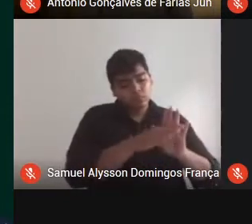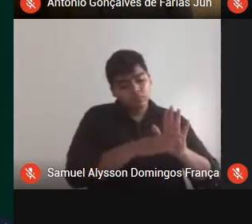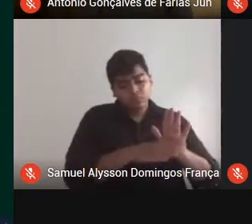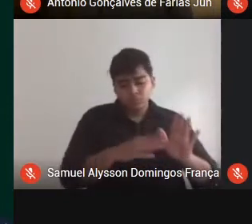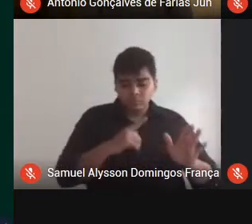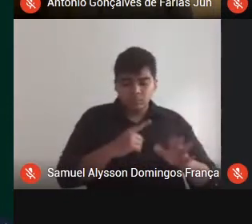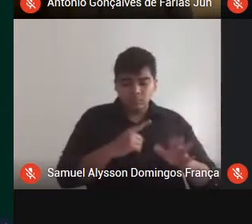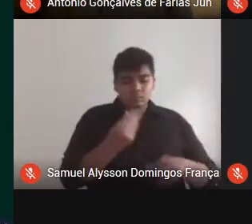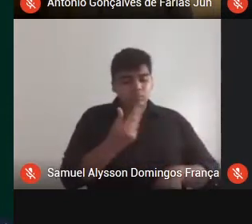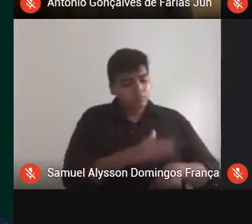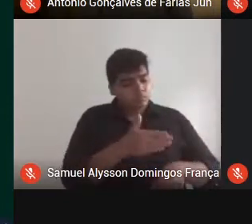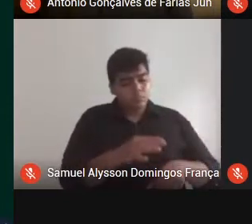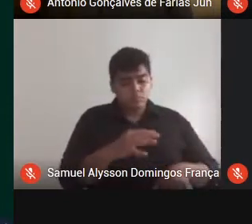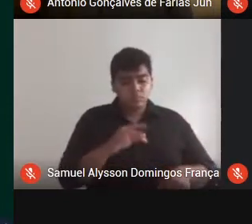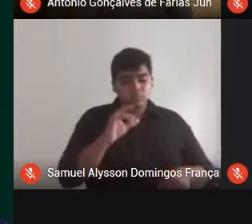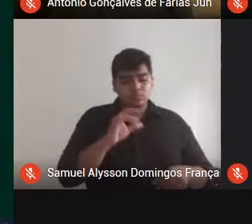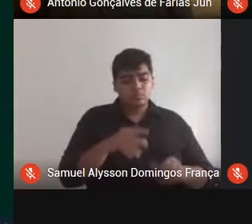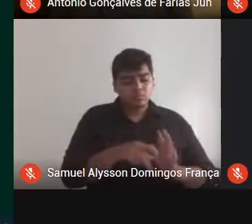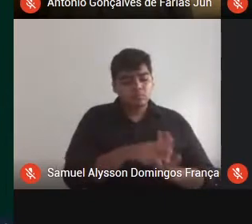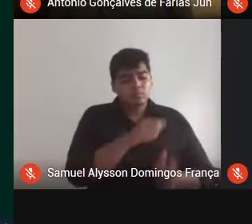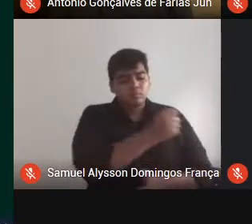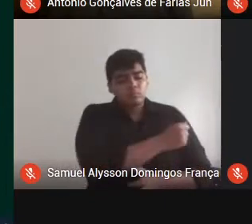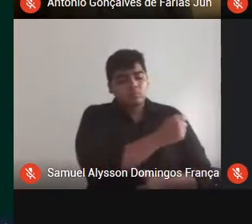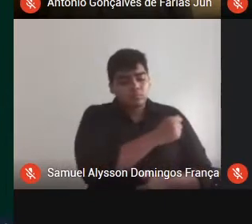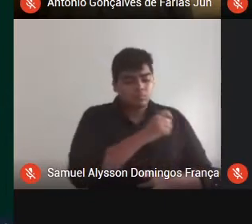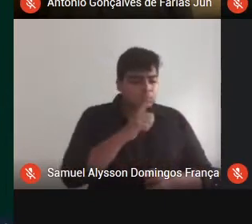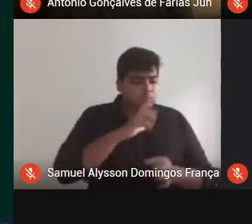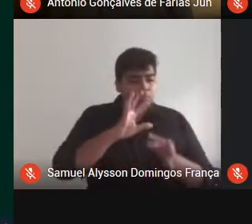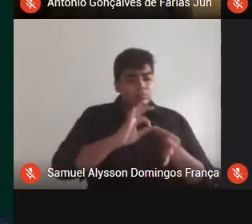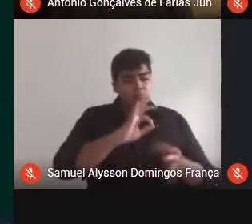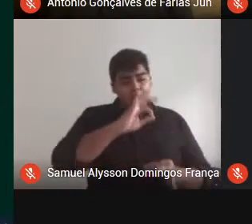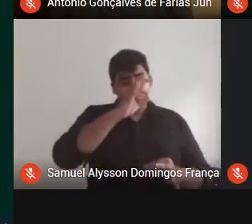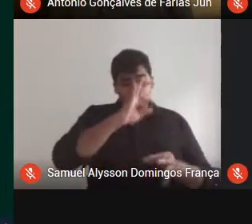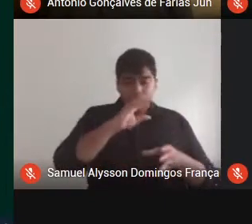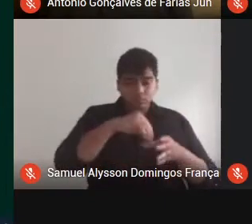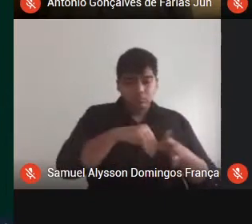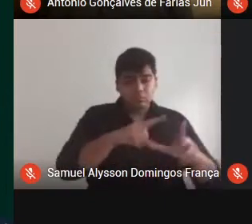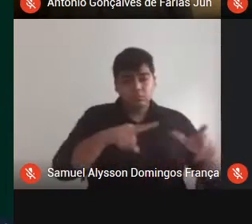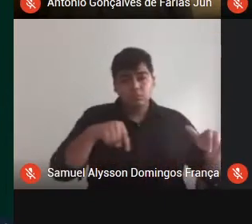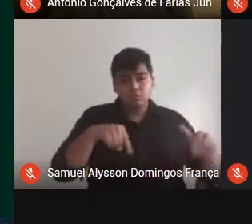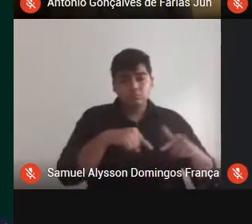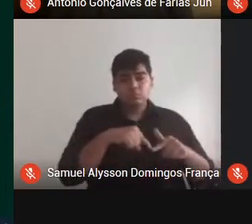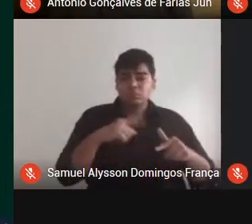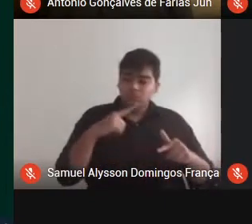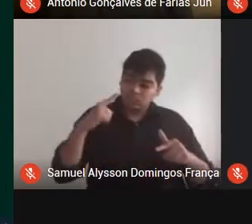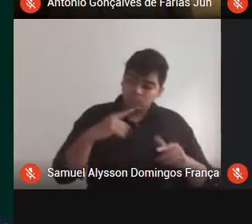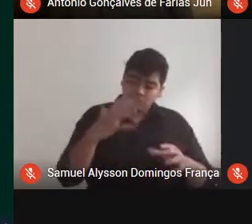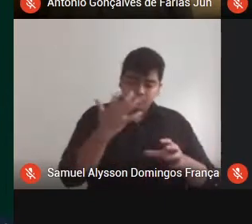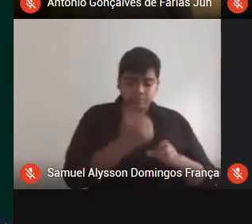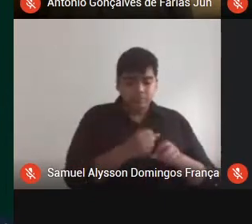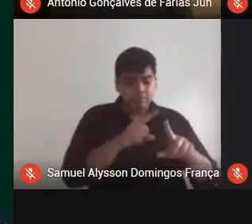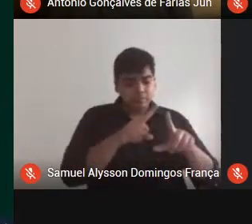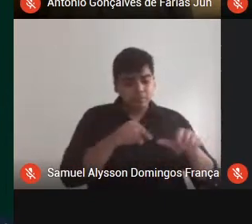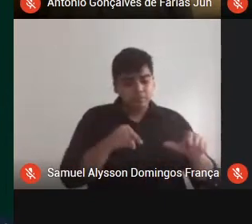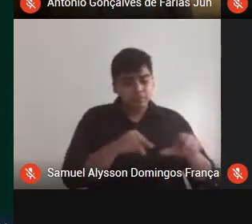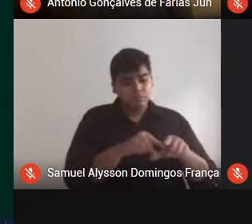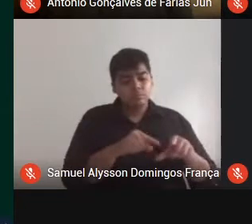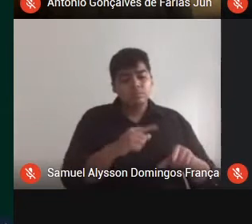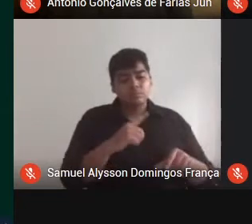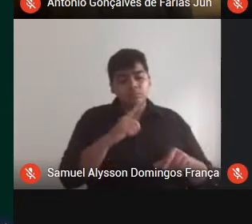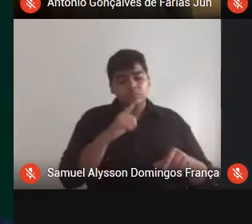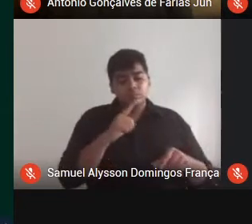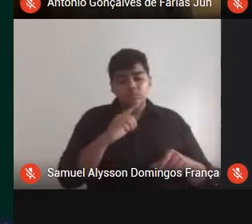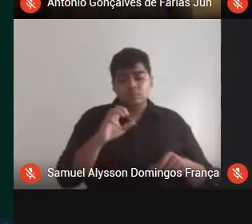os próprios alunos fazem um levantamento métrico em uma sala, a gente faz uma revisão aí de triangulação, né, para ver os esquadros